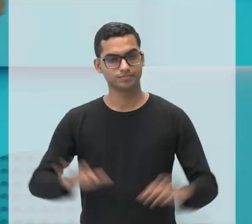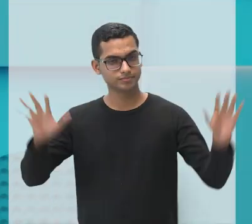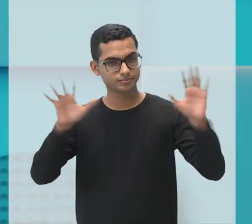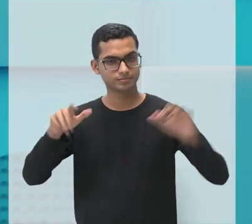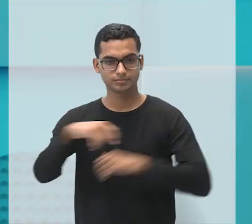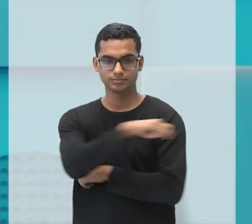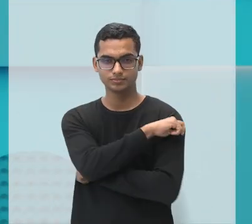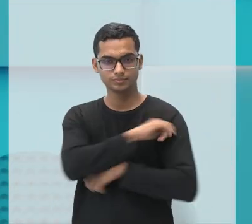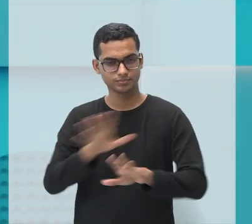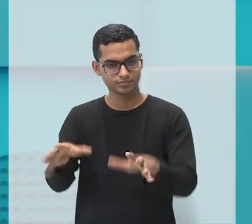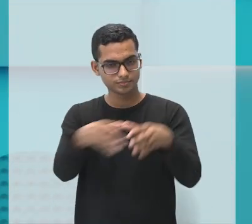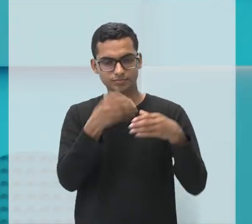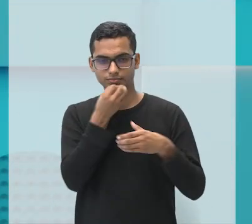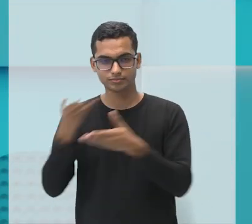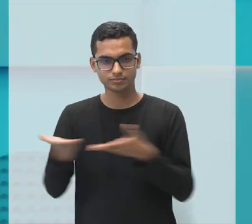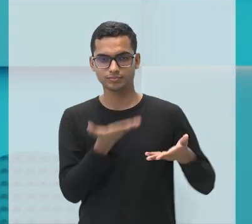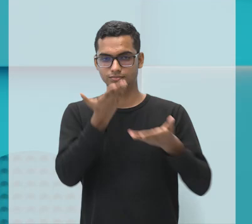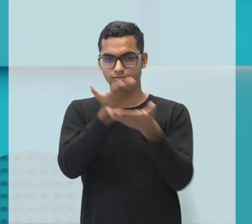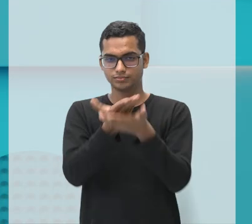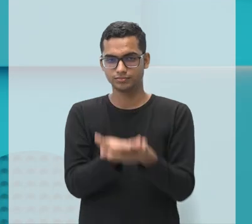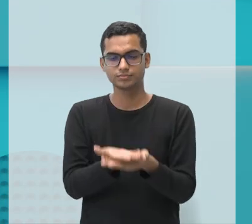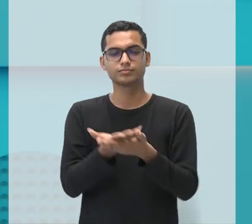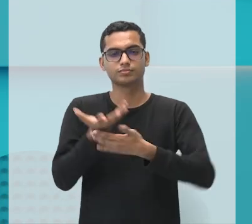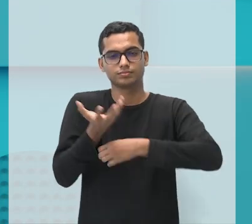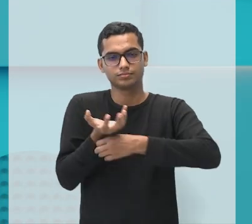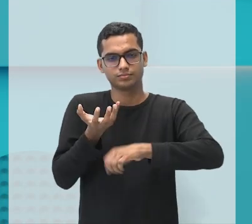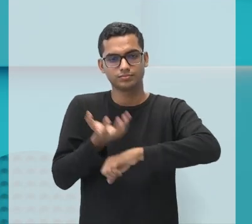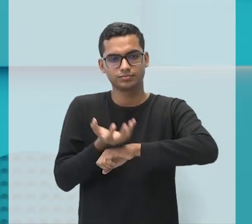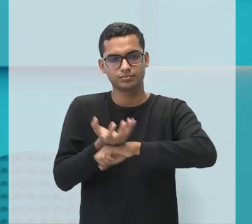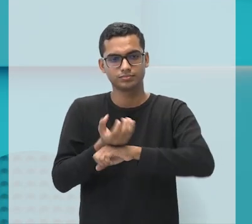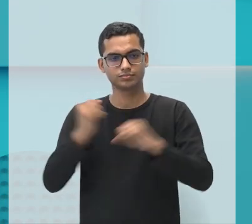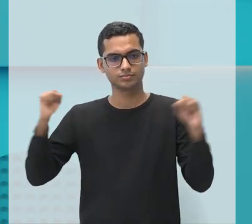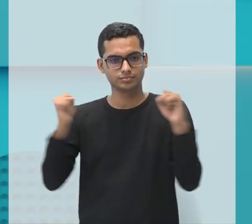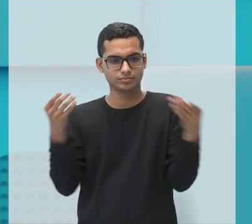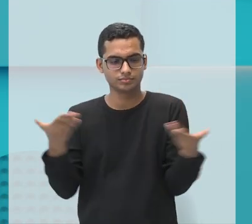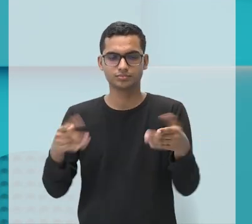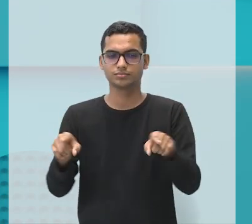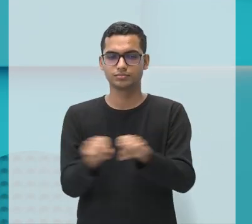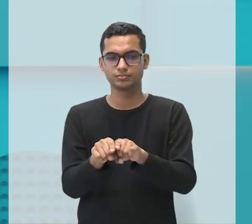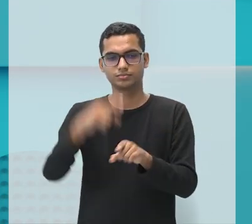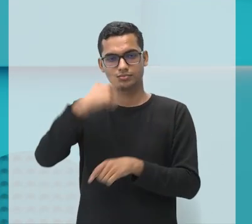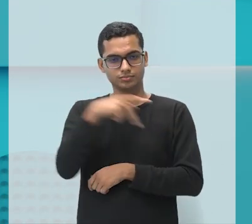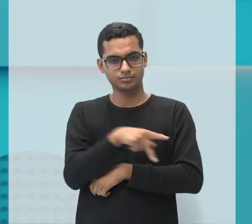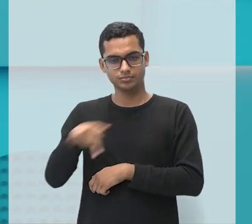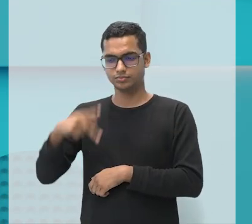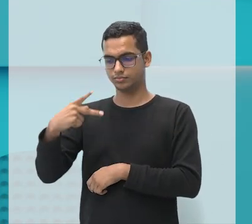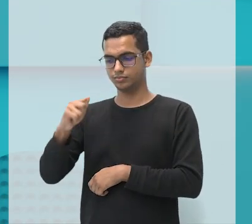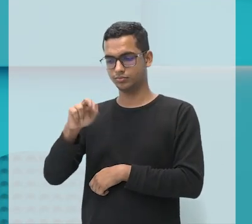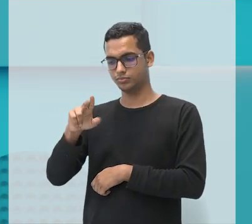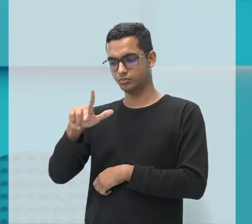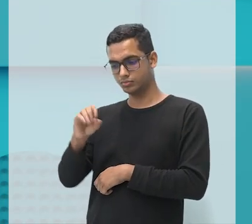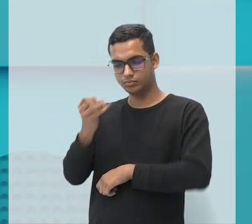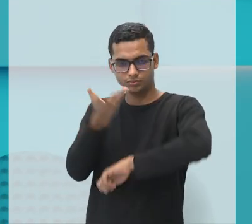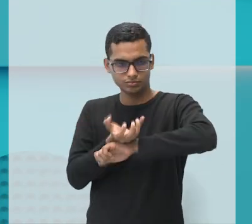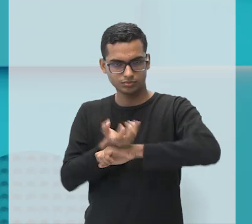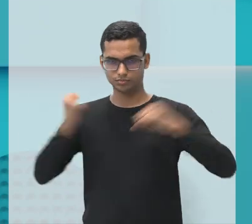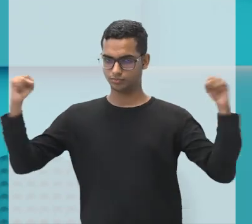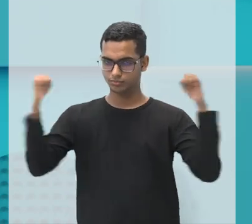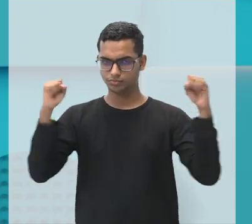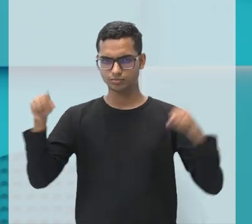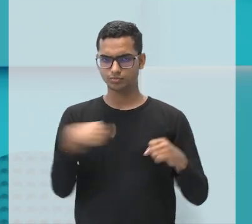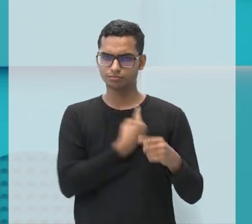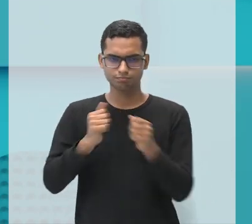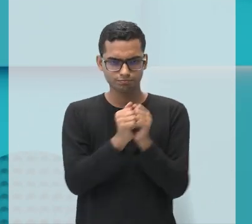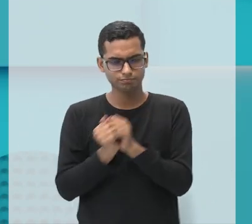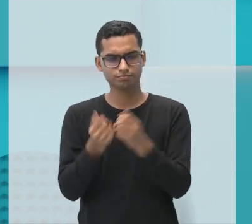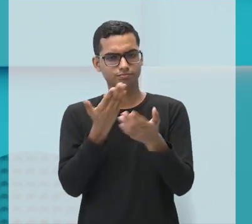Olá, alunos! Olá, turmas! Sejam bem-vindos à nossa aula de Educação Física. Eu sou o professor Paulo Ricardo, seu professor de Educação Física. Nós estaremos